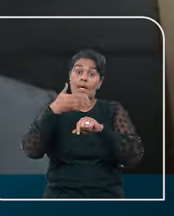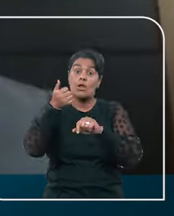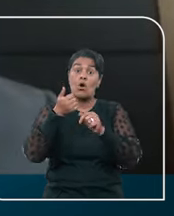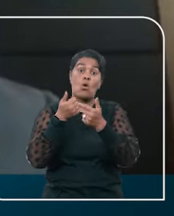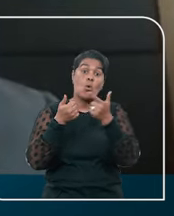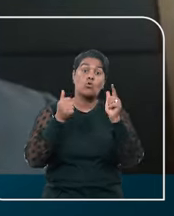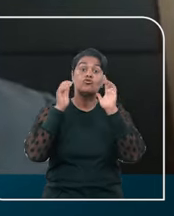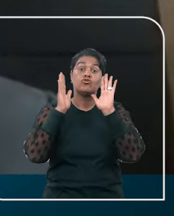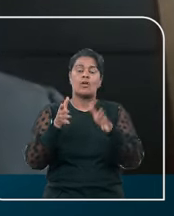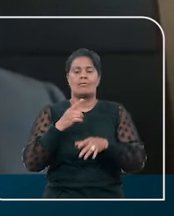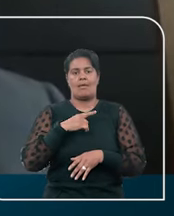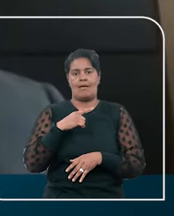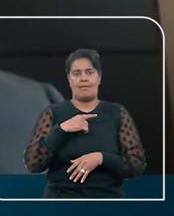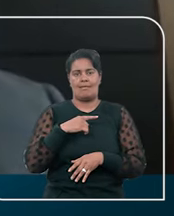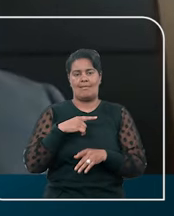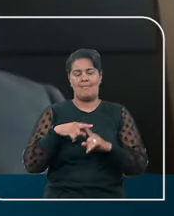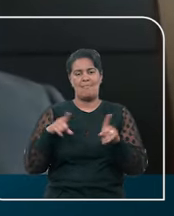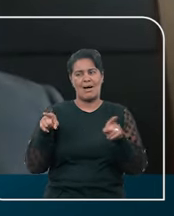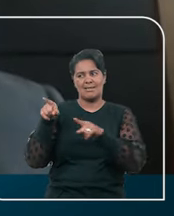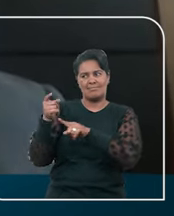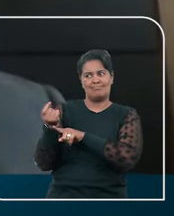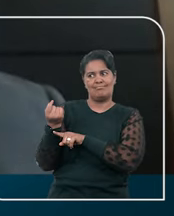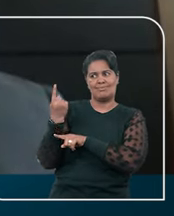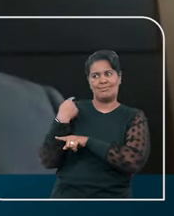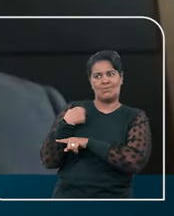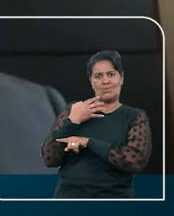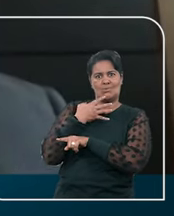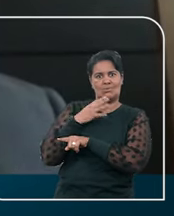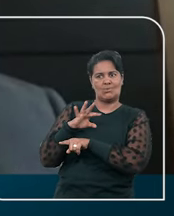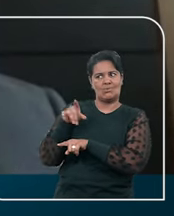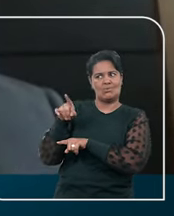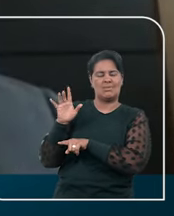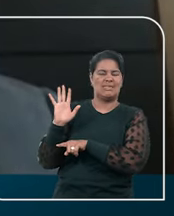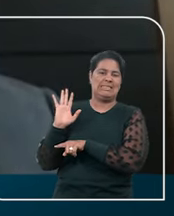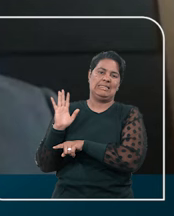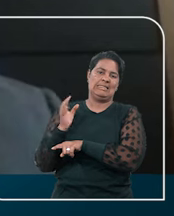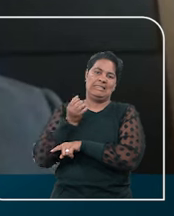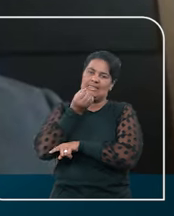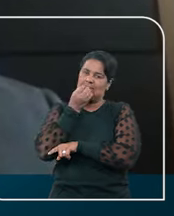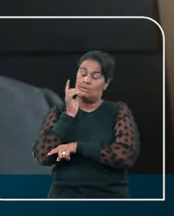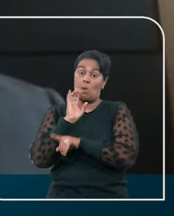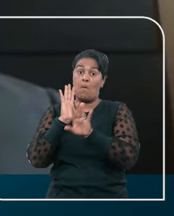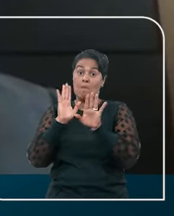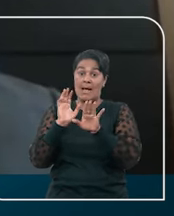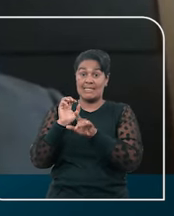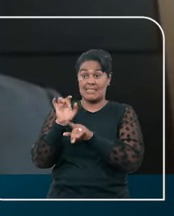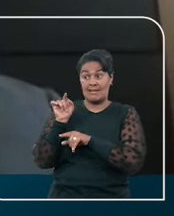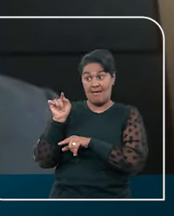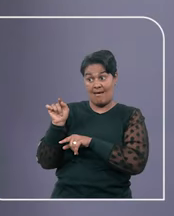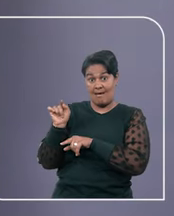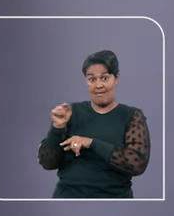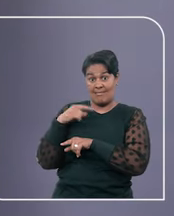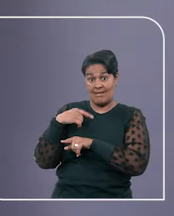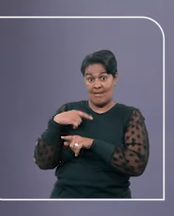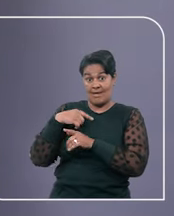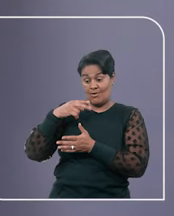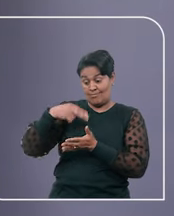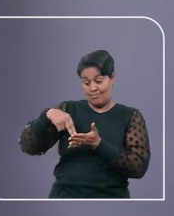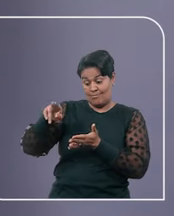Os Estranhos a questão é que esses estranhos Se houver uma vedação da convenção eles não poderão